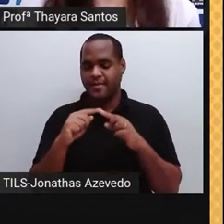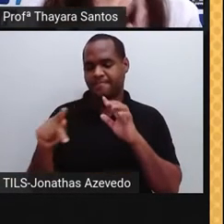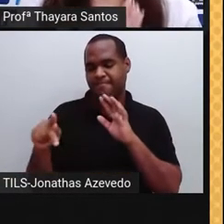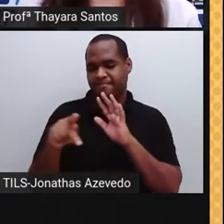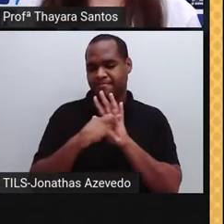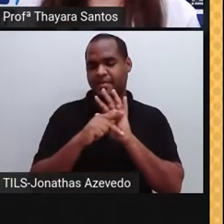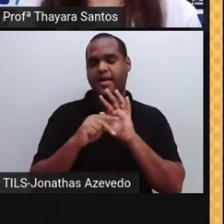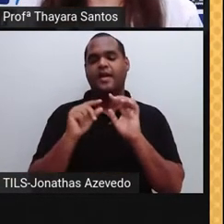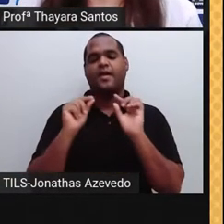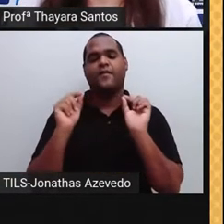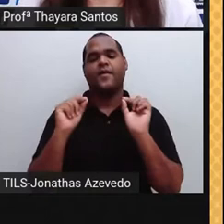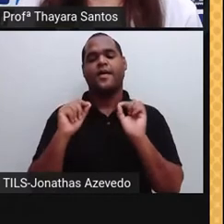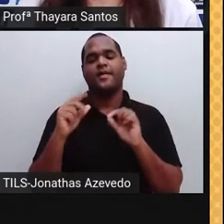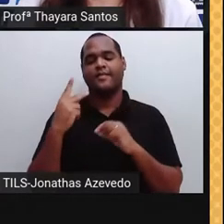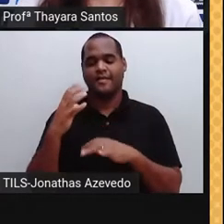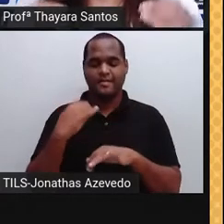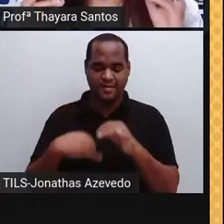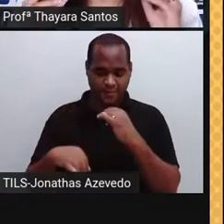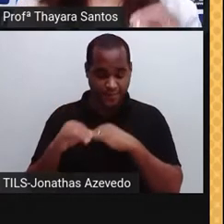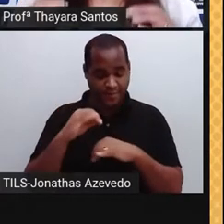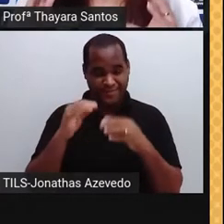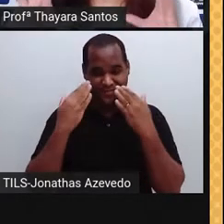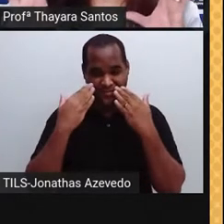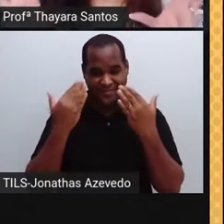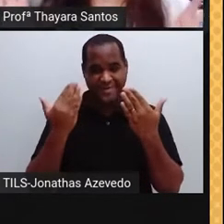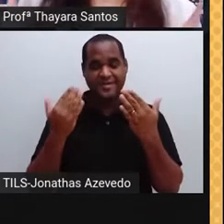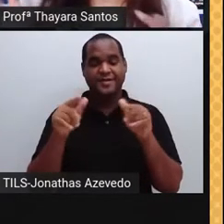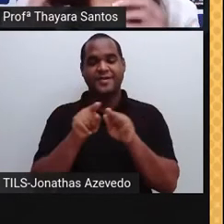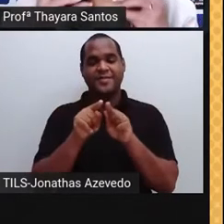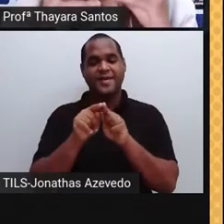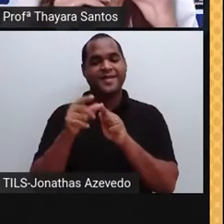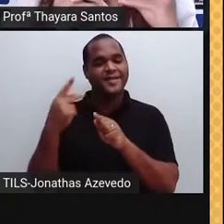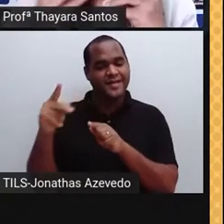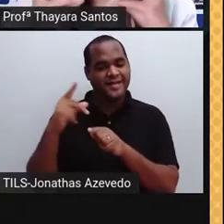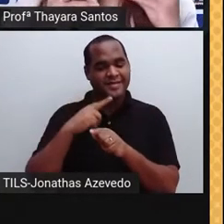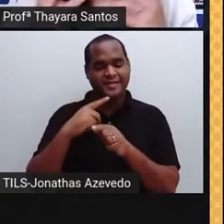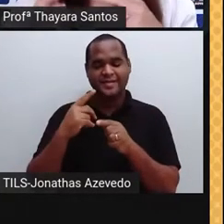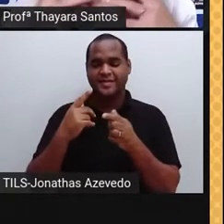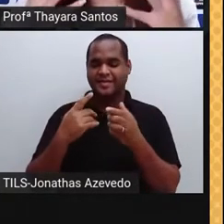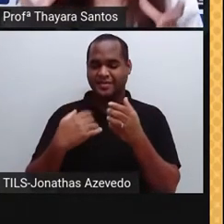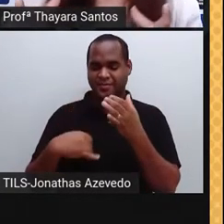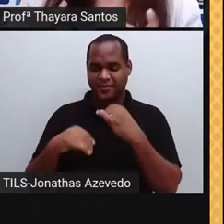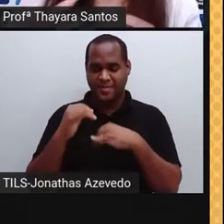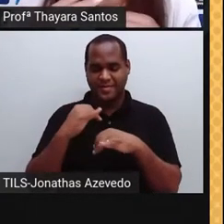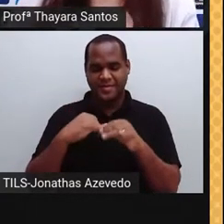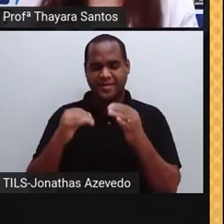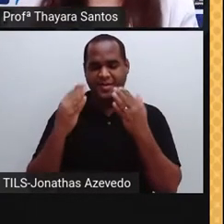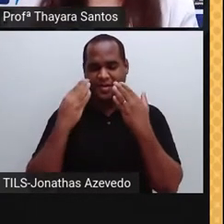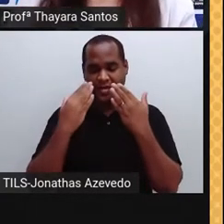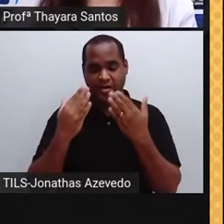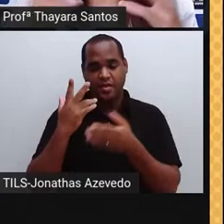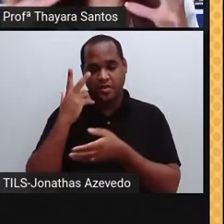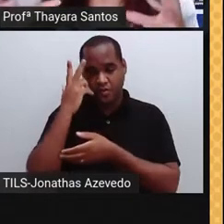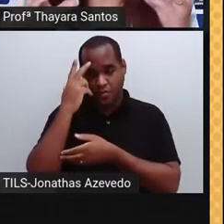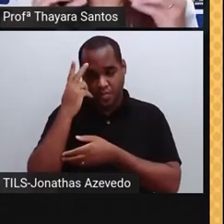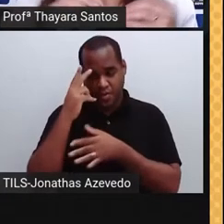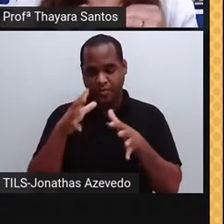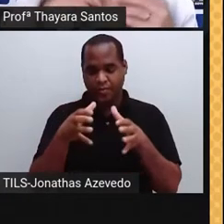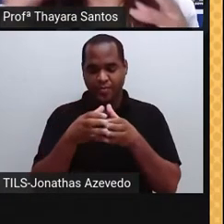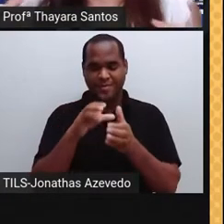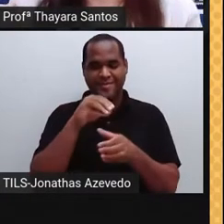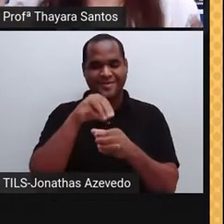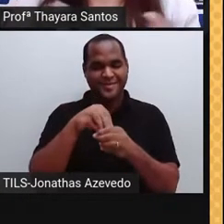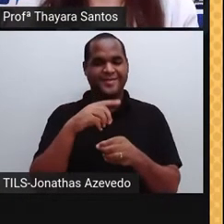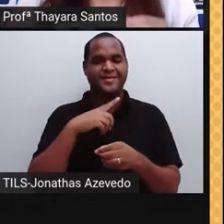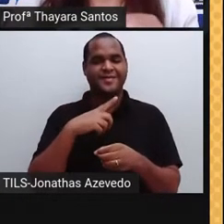propriedades que aquele elemento químico apresenta. E essas propriedades, elas podem ser comuns dentro de um grupo. É tanto que a gente está vendo